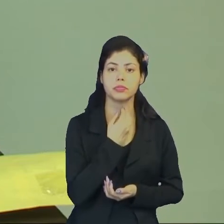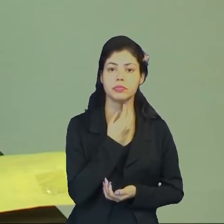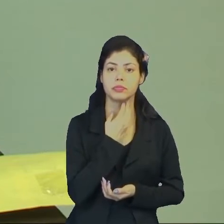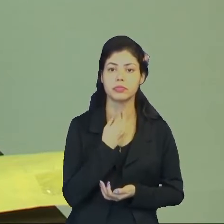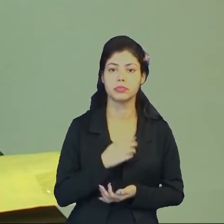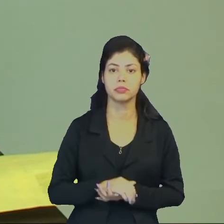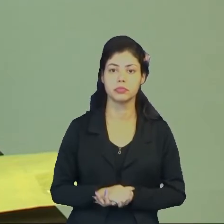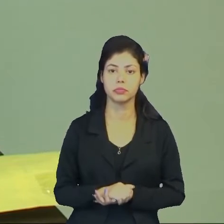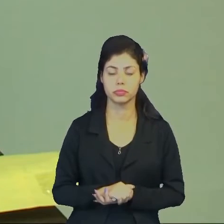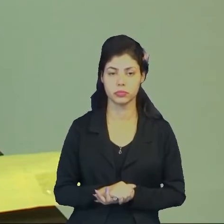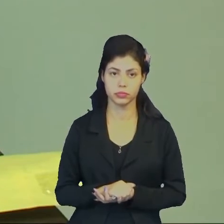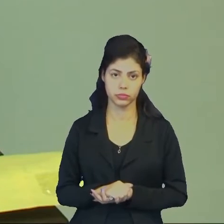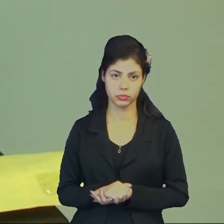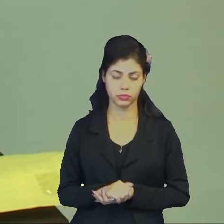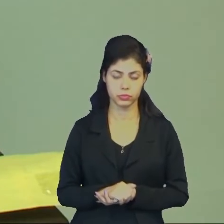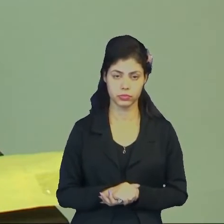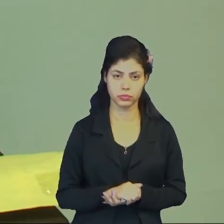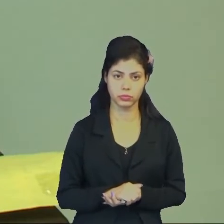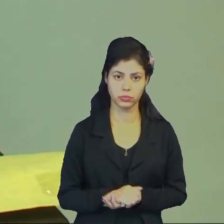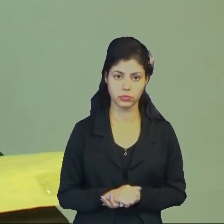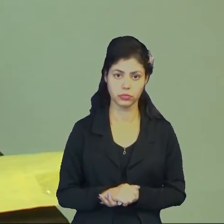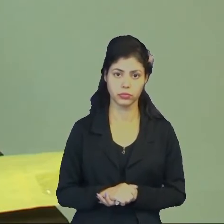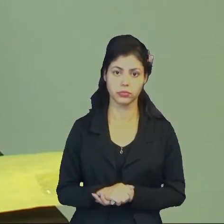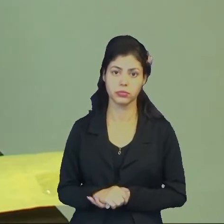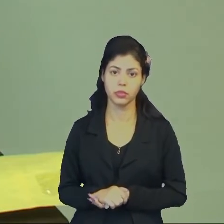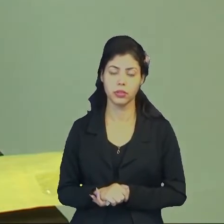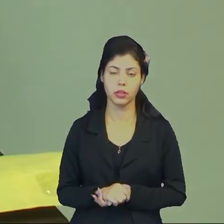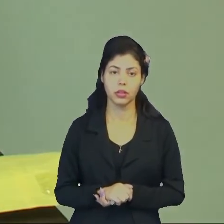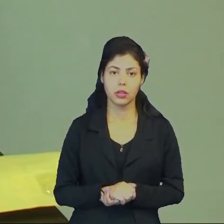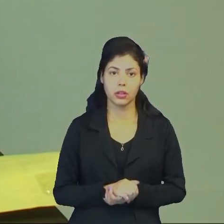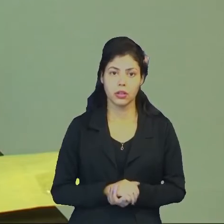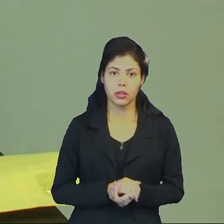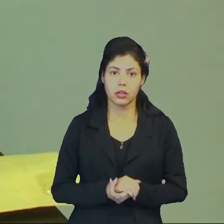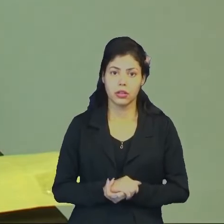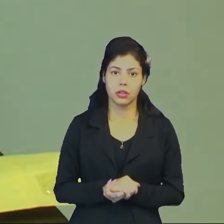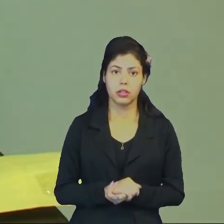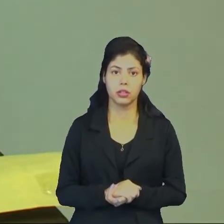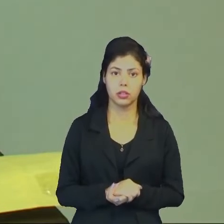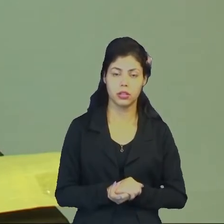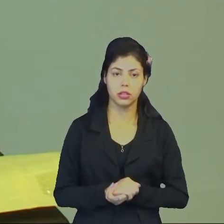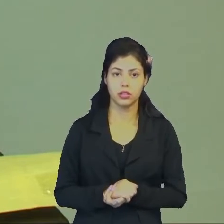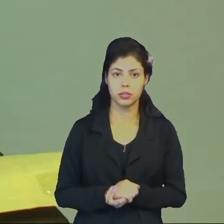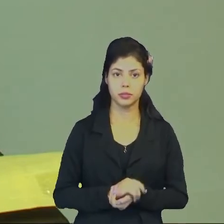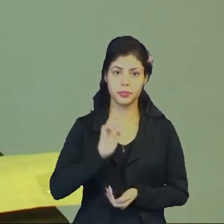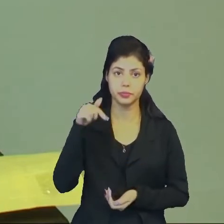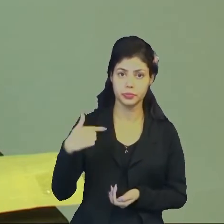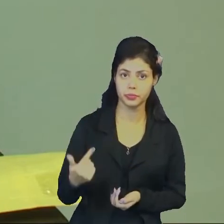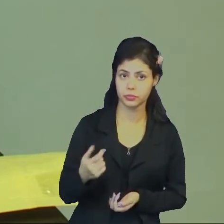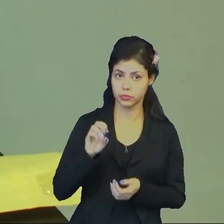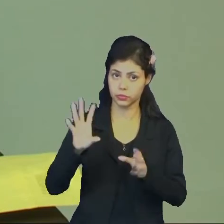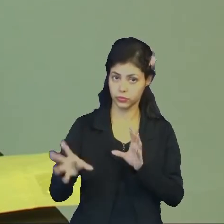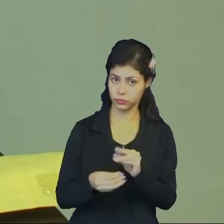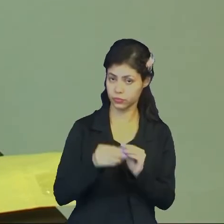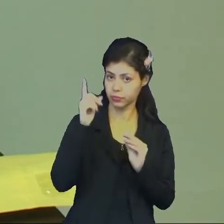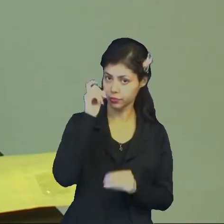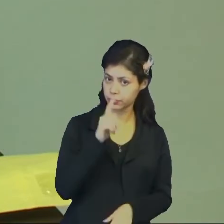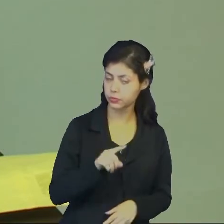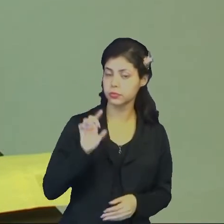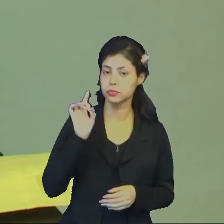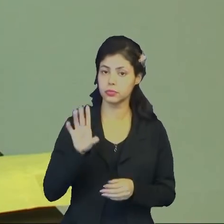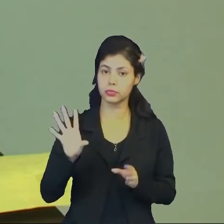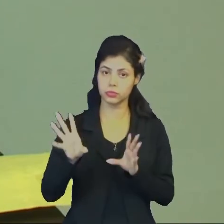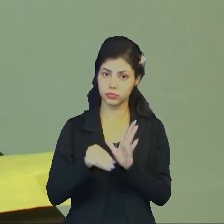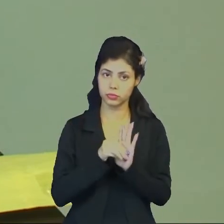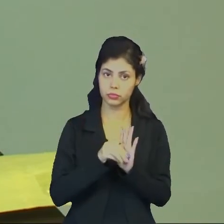Isso. Que a gente se confunde, ó. Outras imagens, e não é só para completar, escrever a palavra